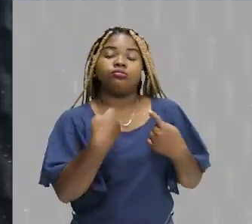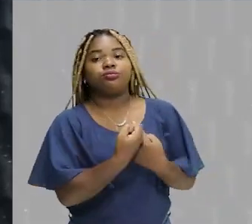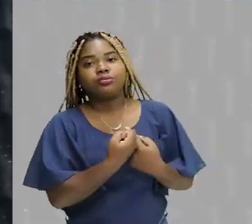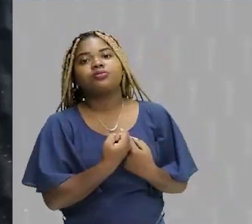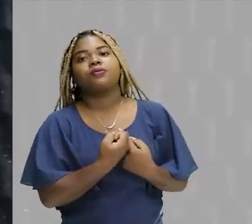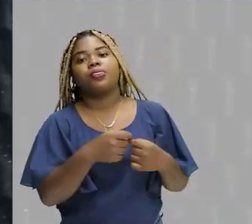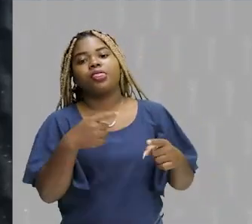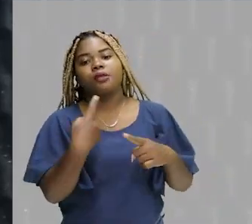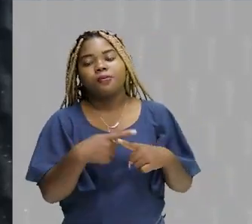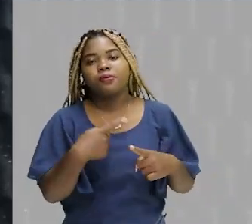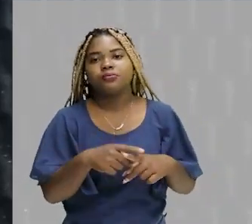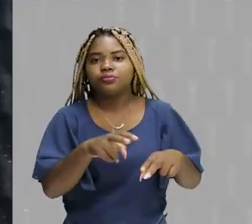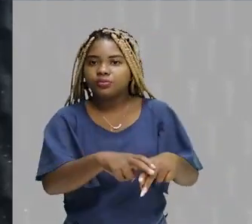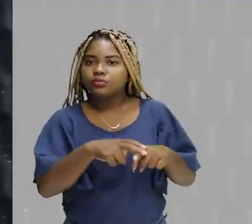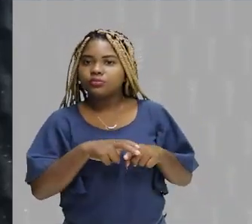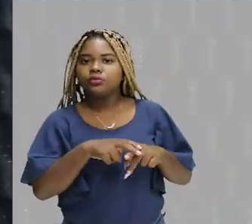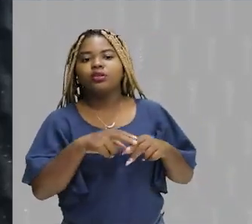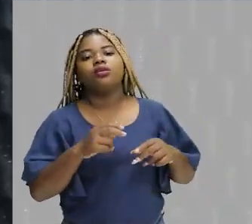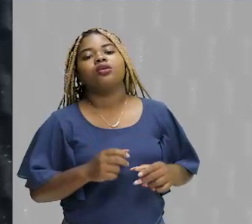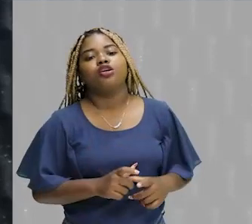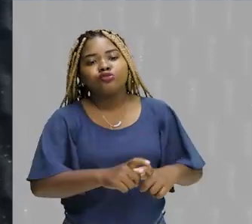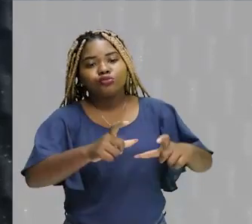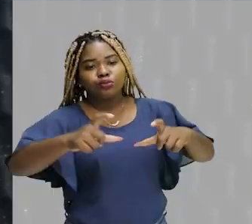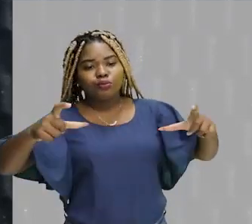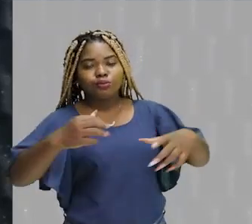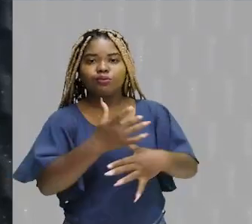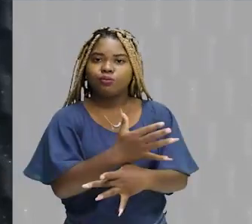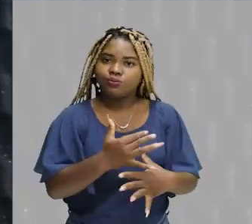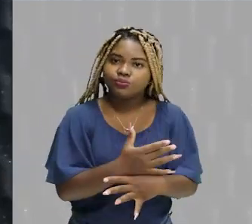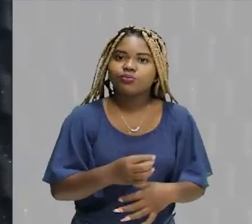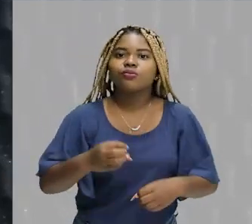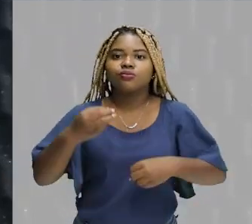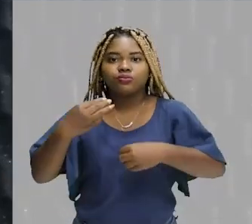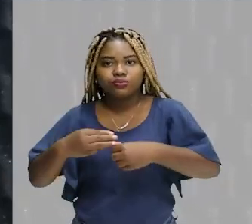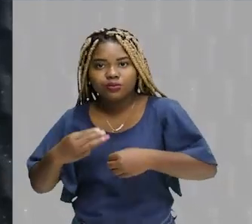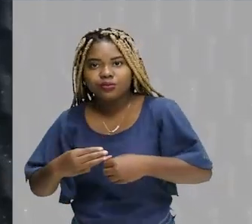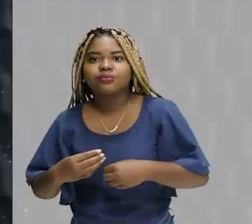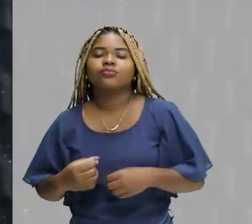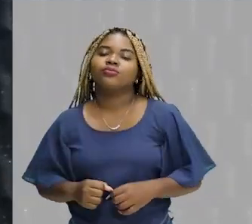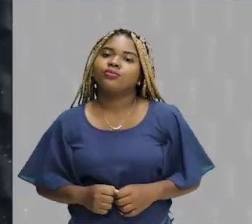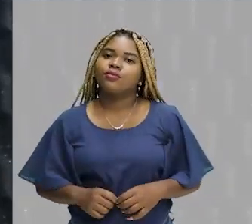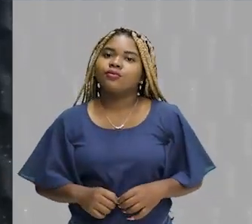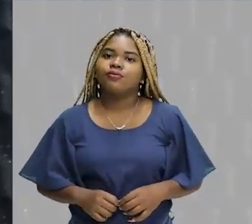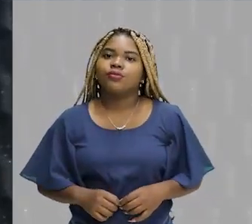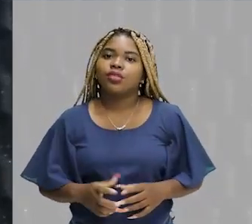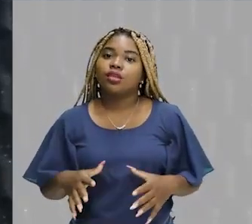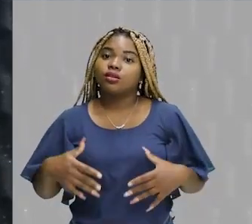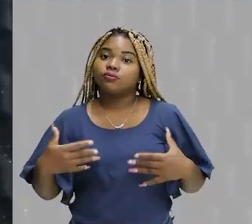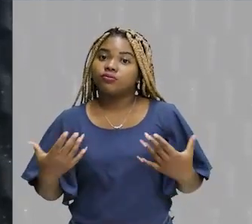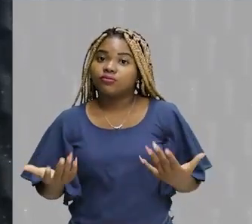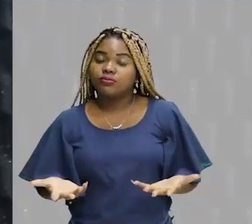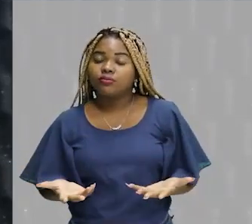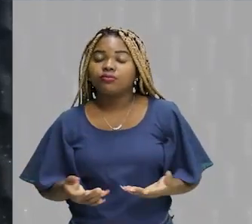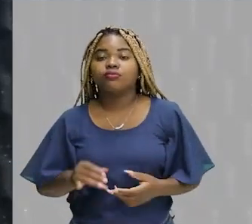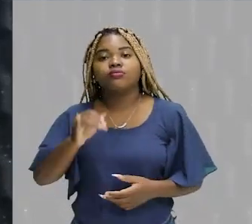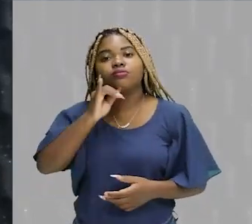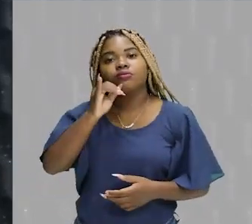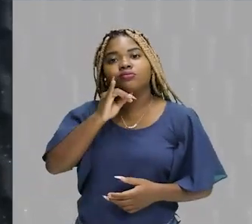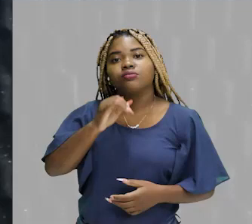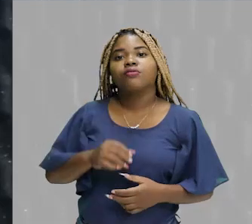do crescimento da área urbana dessas cidades, desses municípios, certo? Então a questão da favelização,